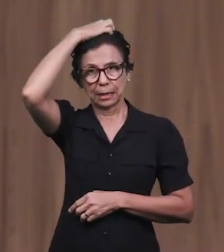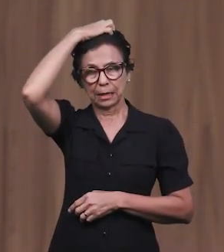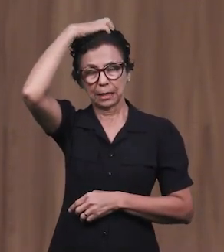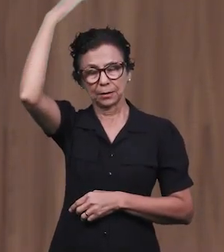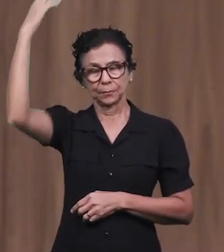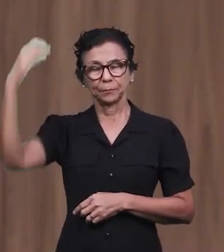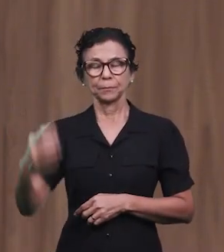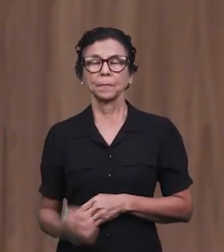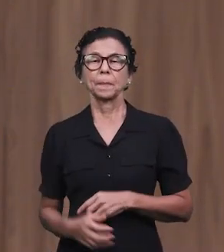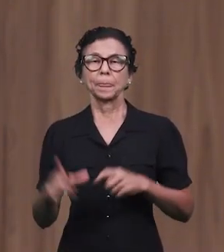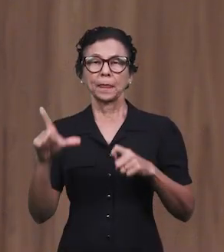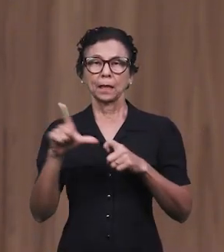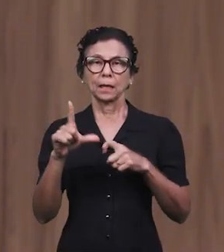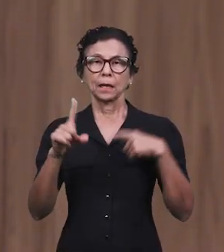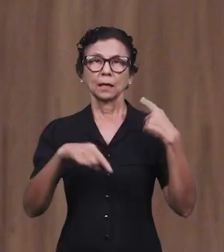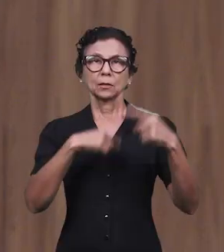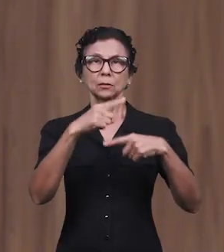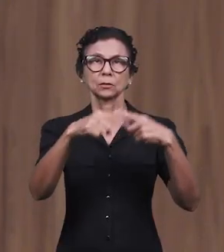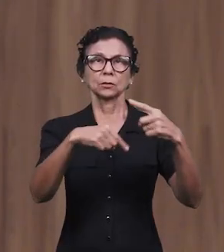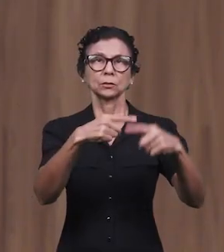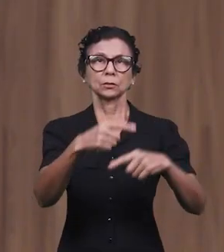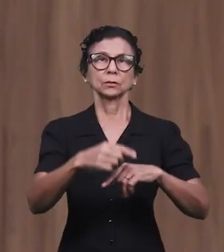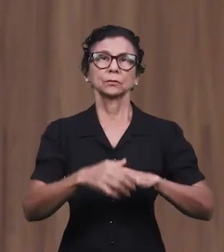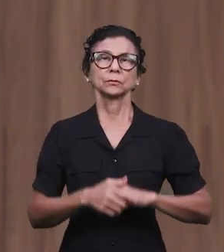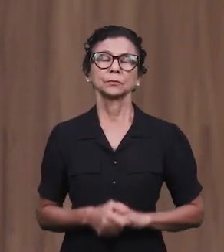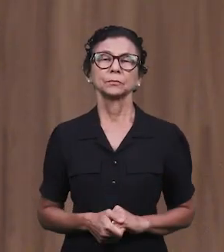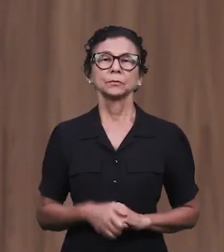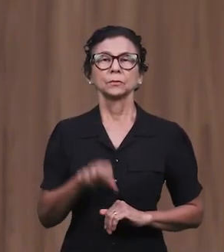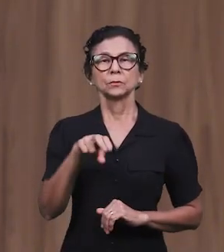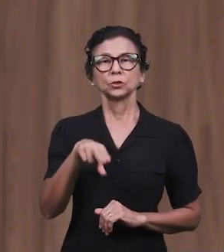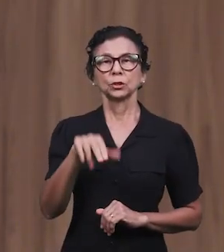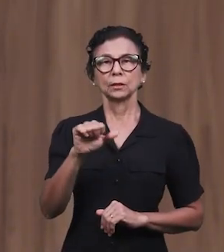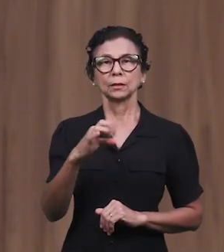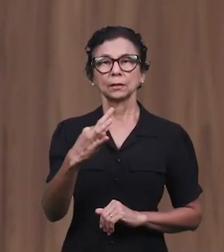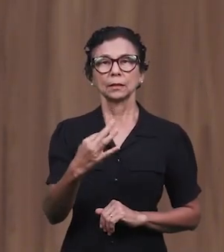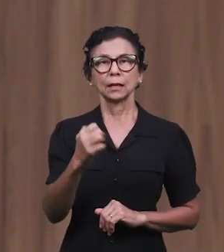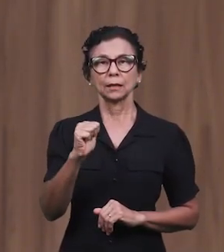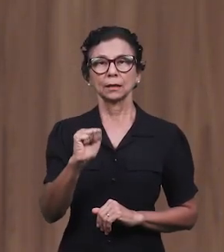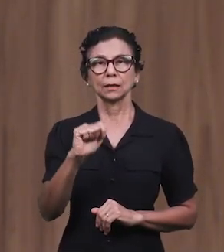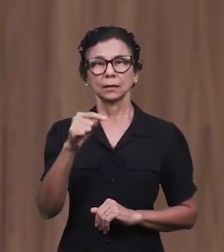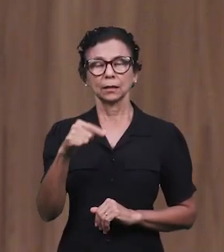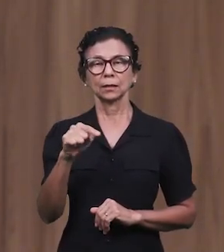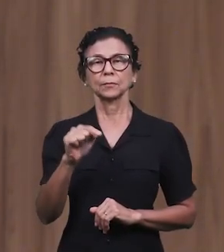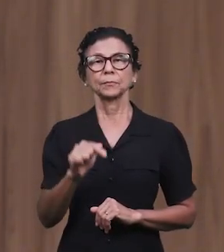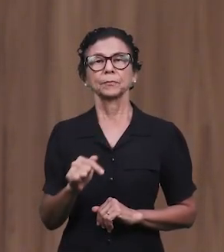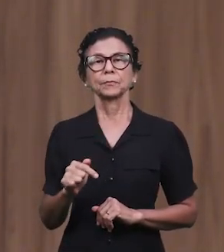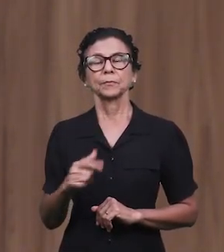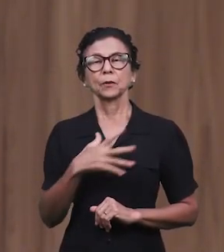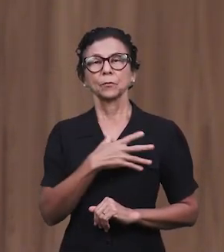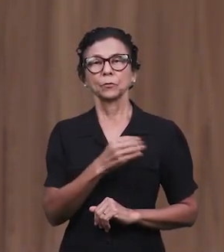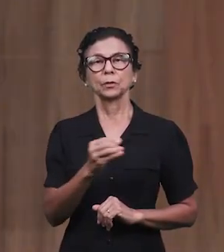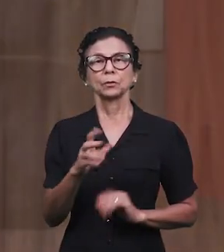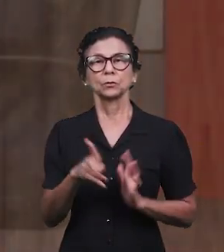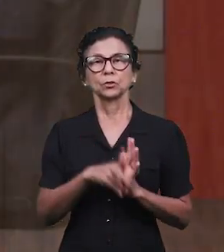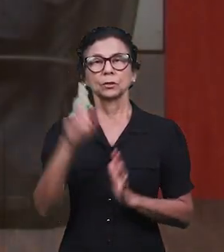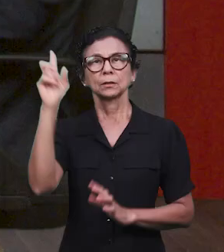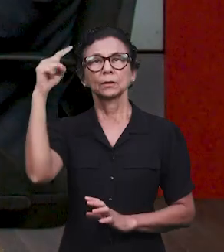Lucas segue a linhagem de Natã, outro filho de Davi. Pastor Juliano.